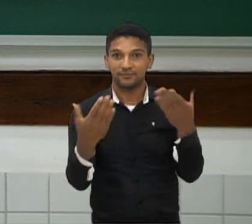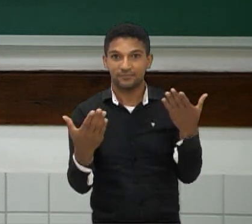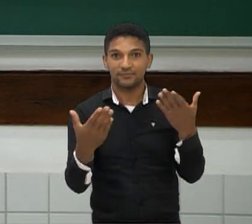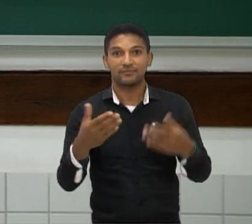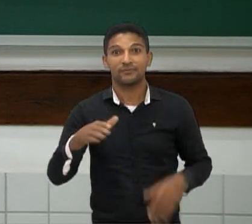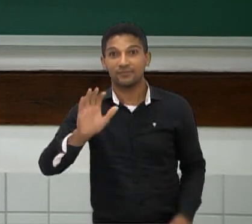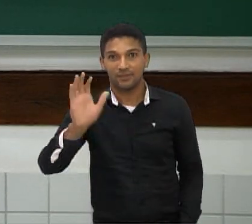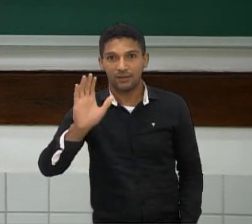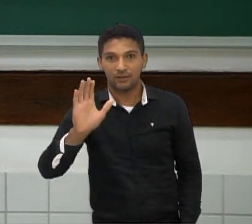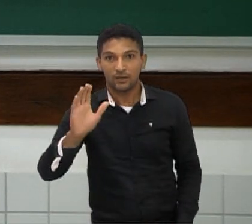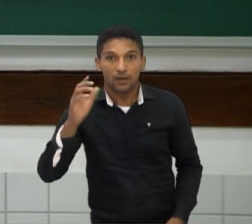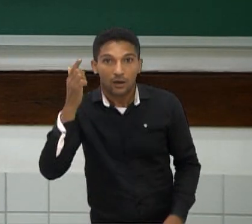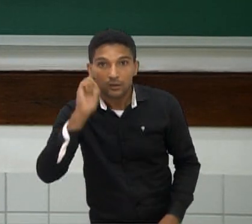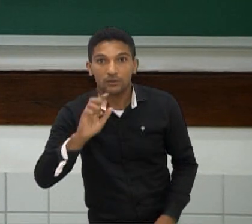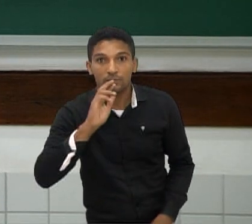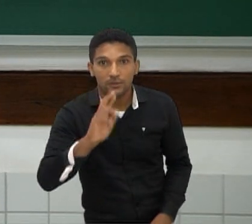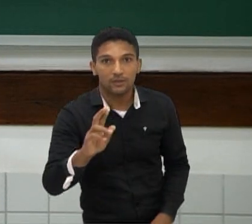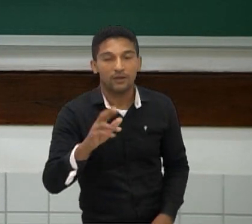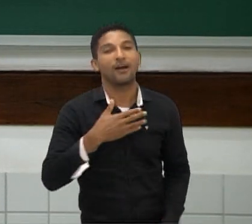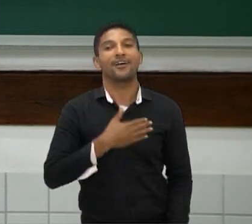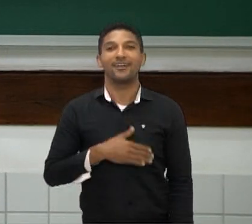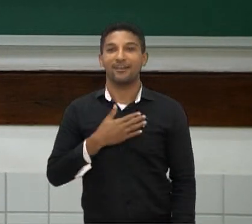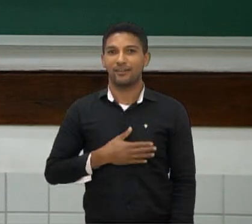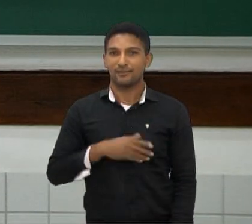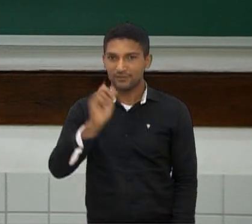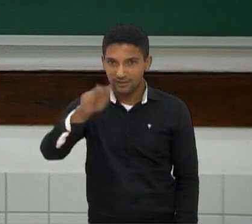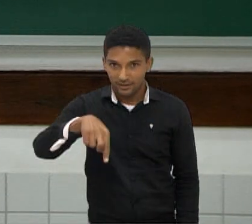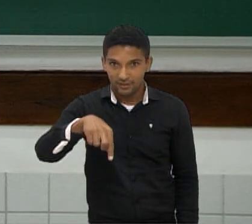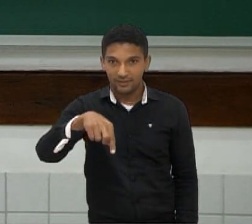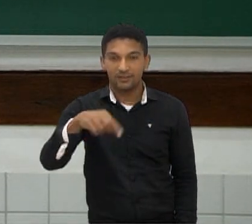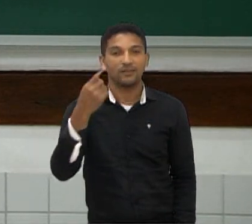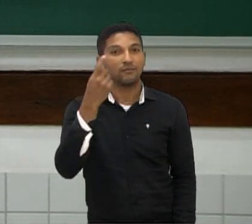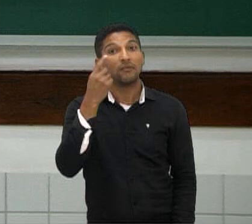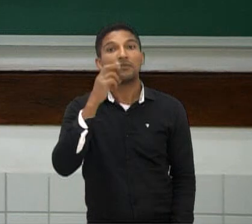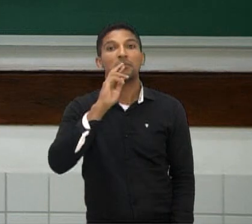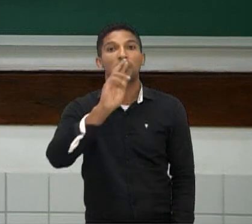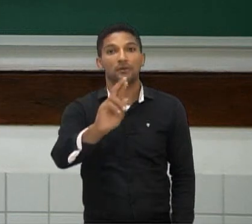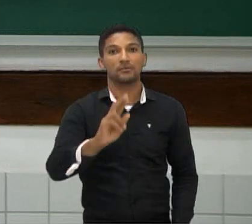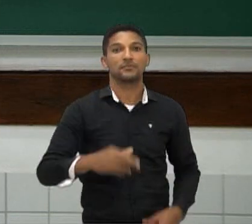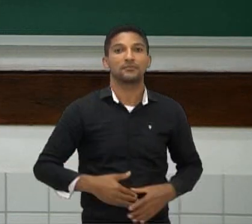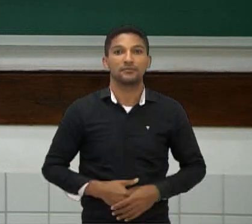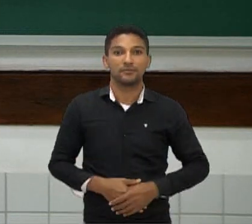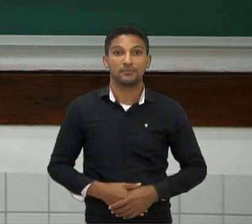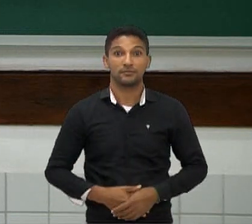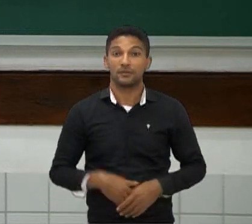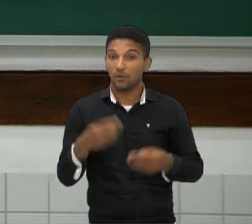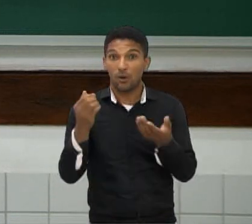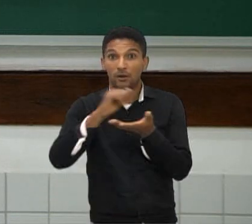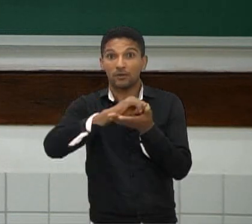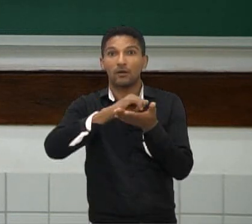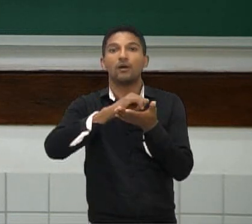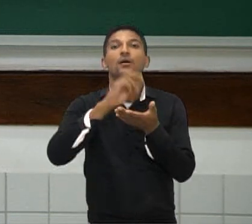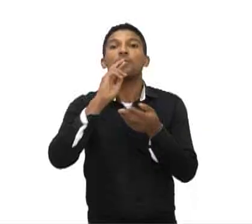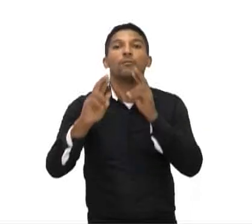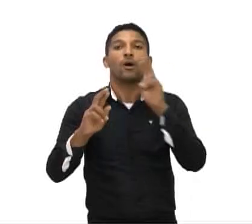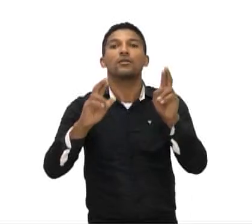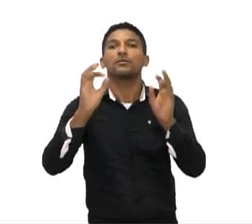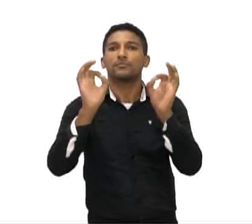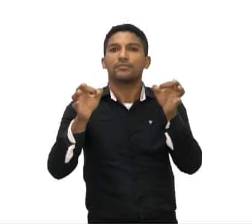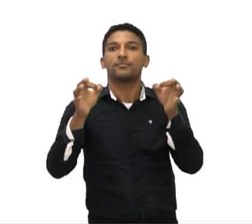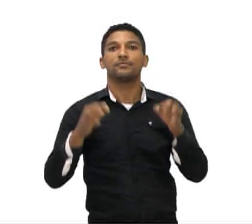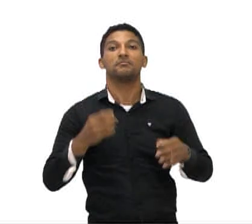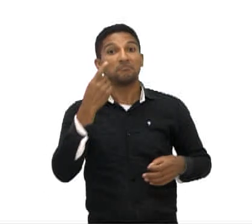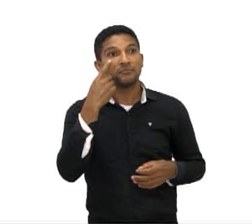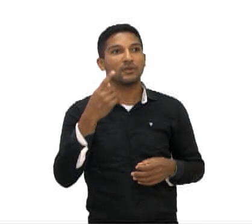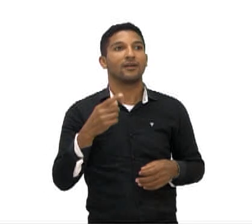Olá, e aí, realizaram? Tranquilo, né? Vamos ver as respostas. Vamos ver qual que é a alternativa correta?